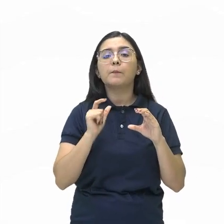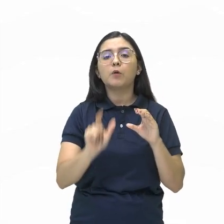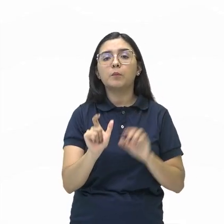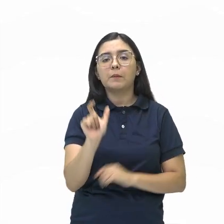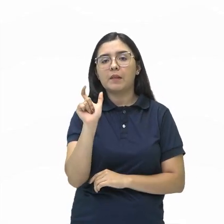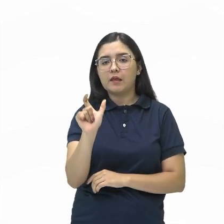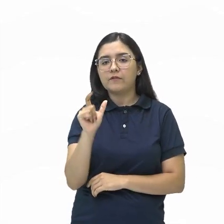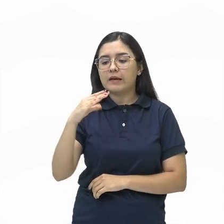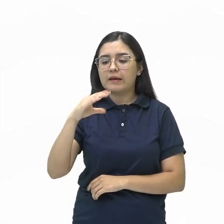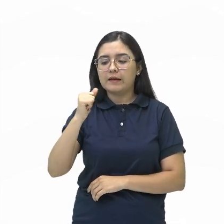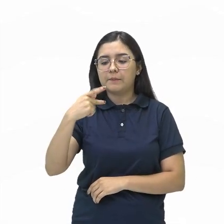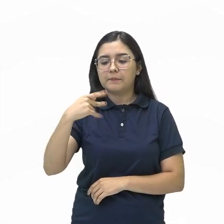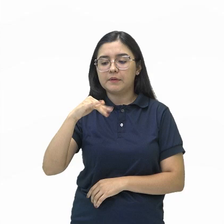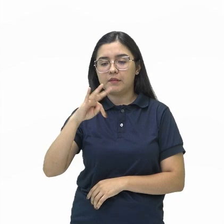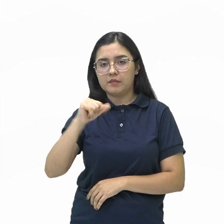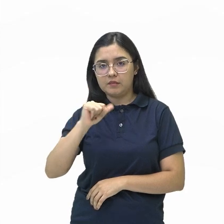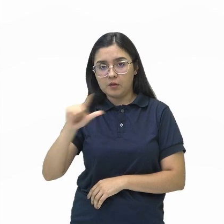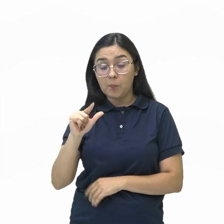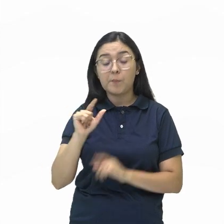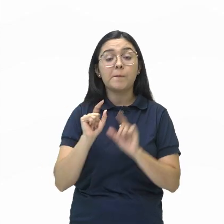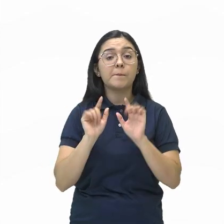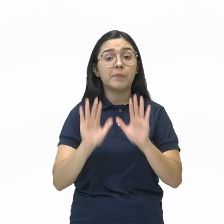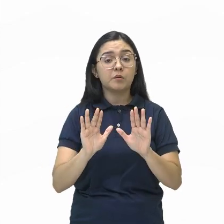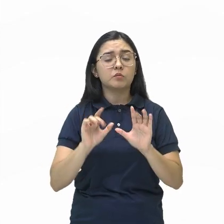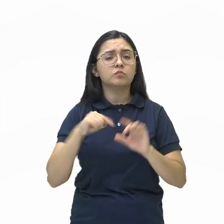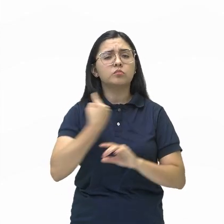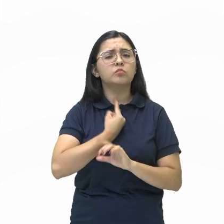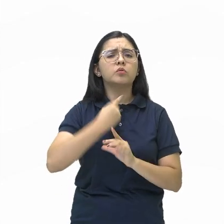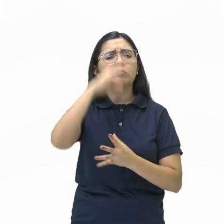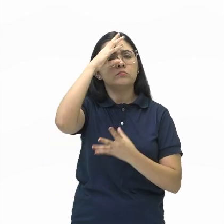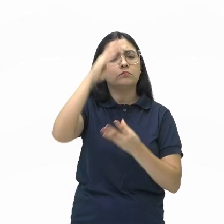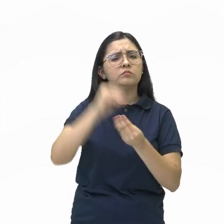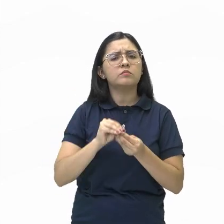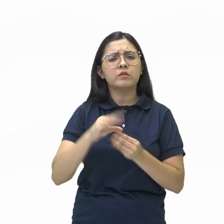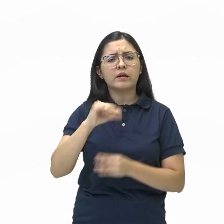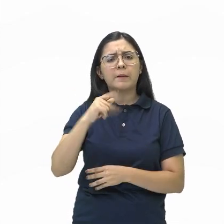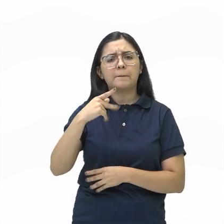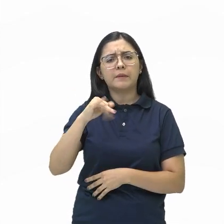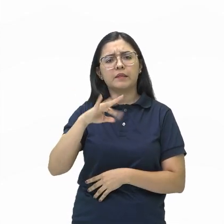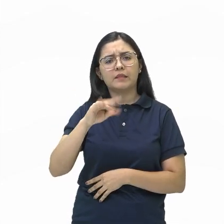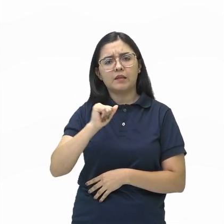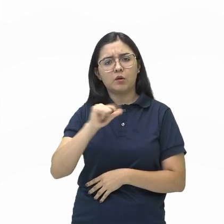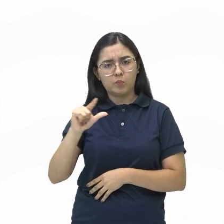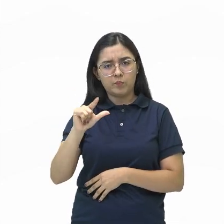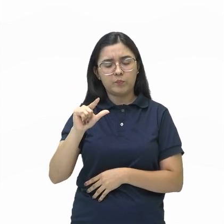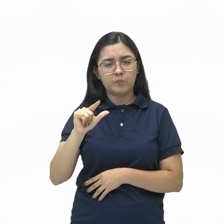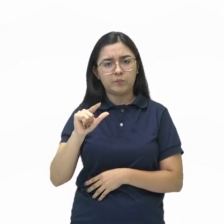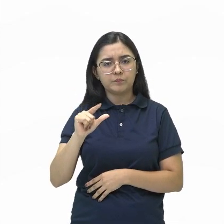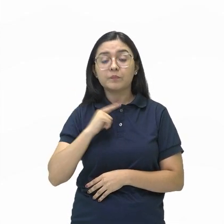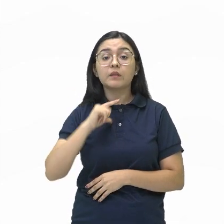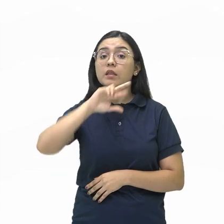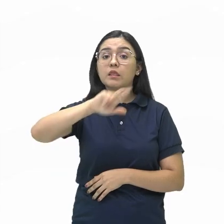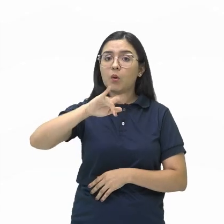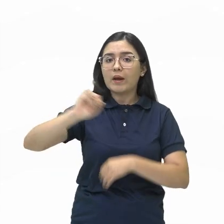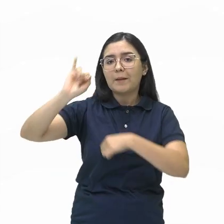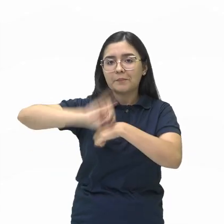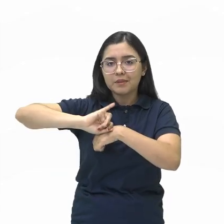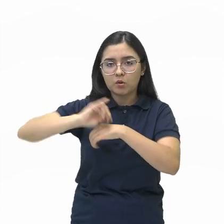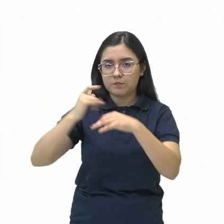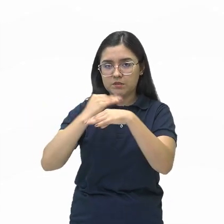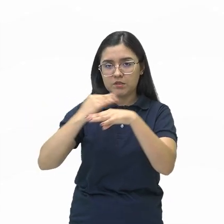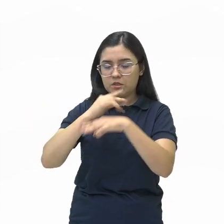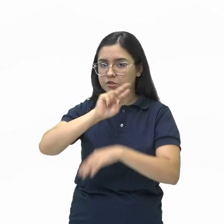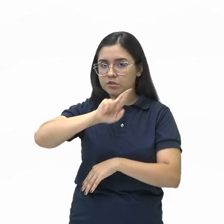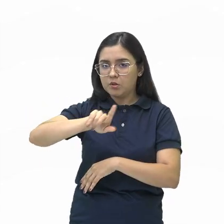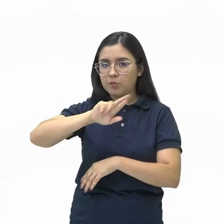capital. Logo, o que nós entendemos por capital? Não é a capital de uma cidade, não,